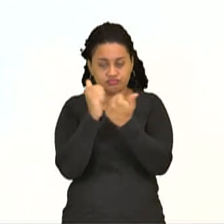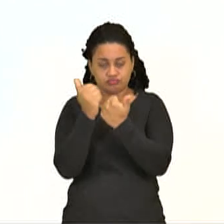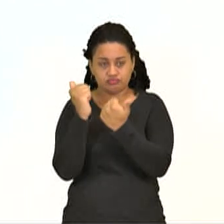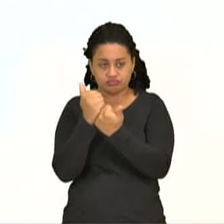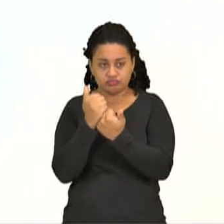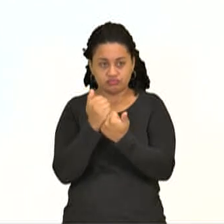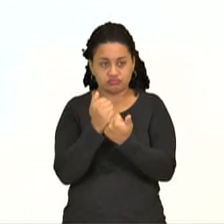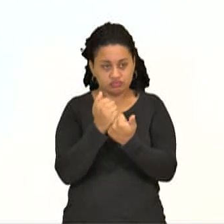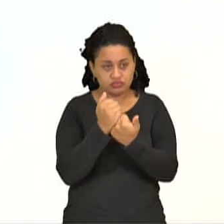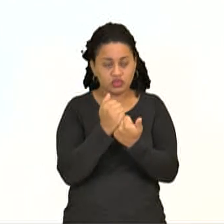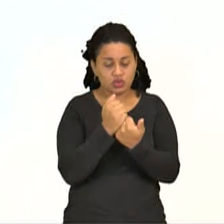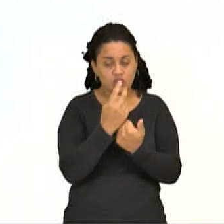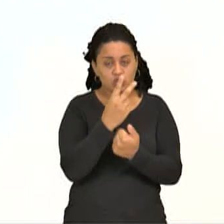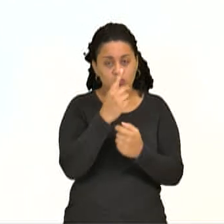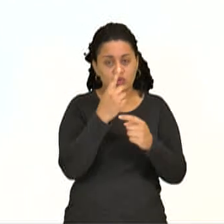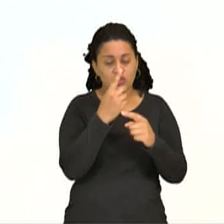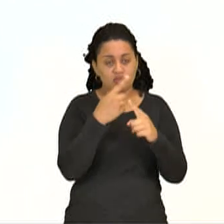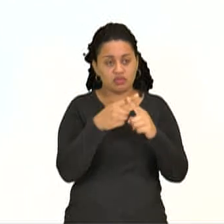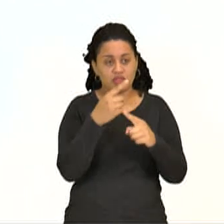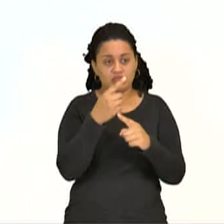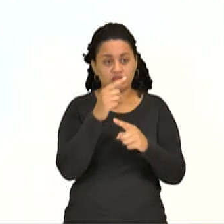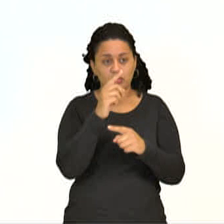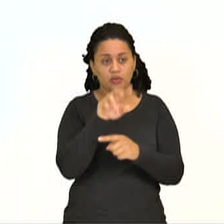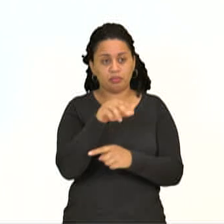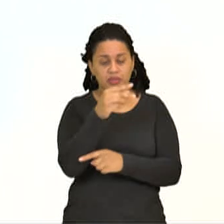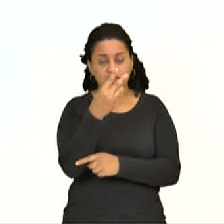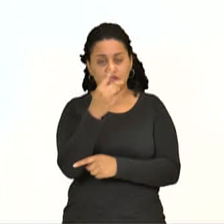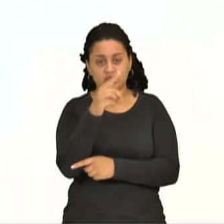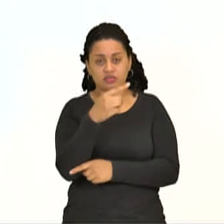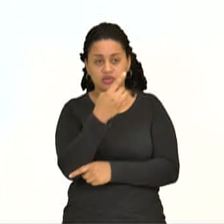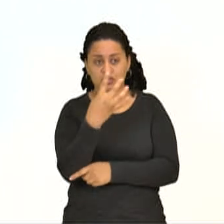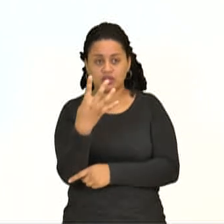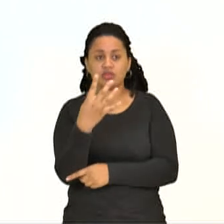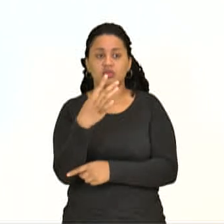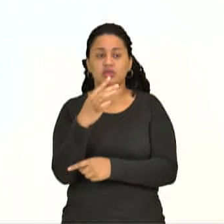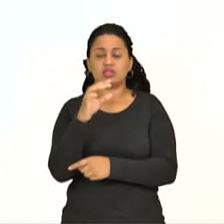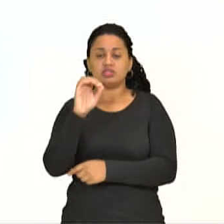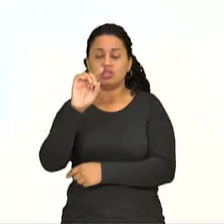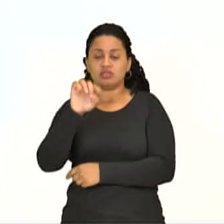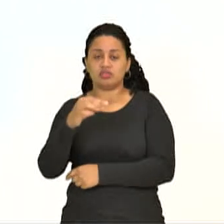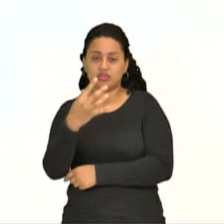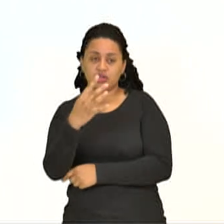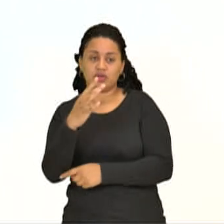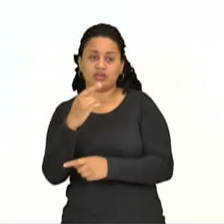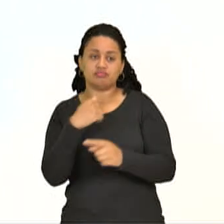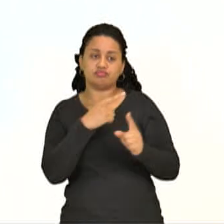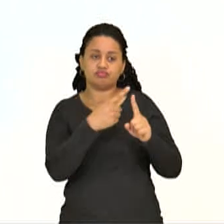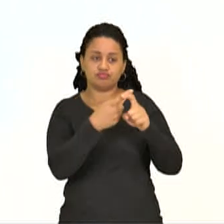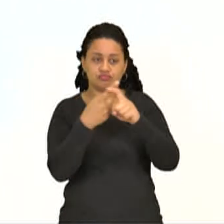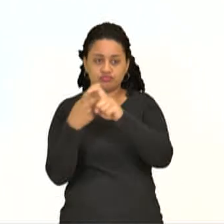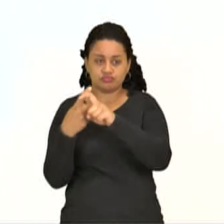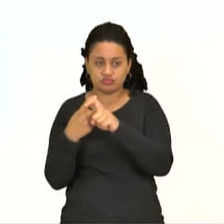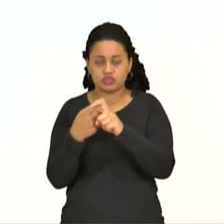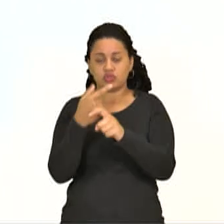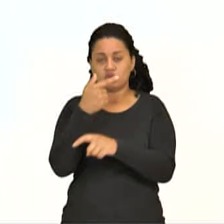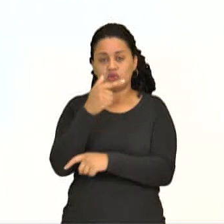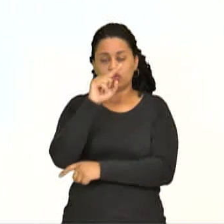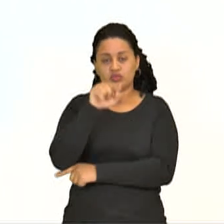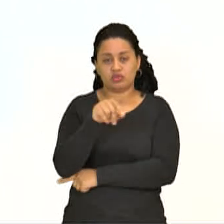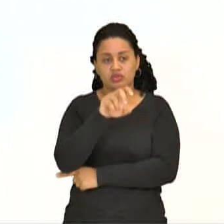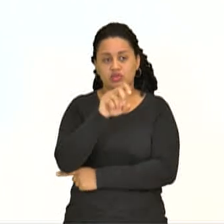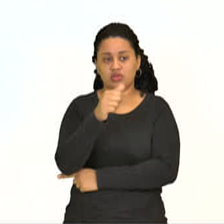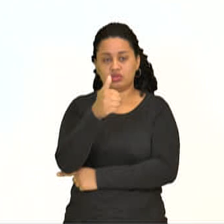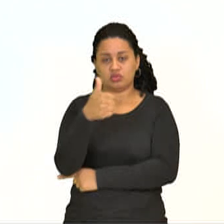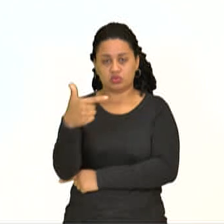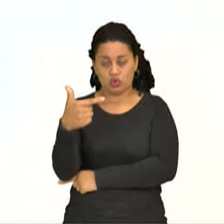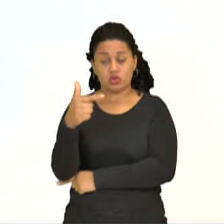vezes o π, 3,14, e o raio 0,4h. Multiplicando aqui, ficamos com